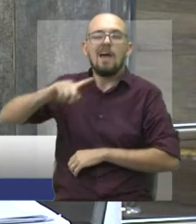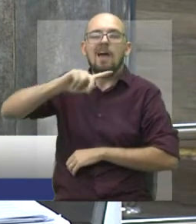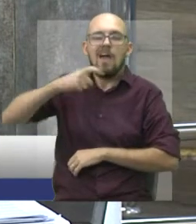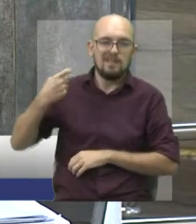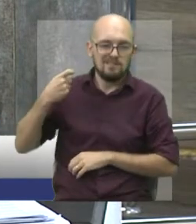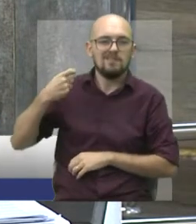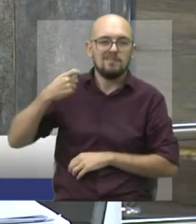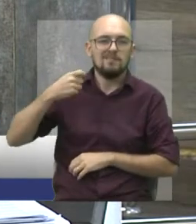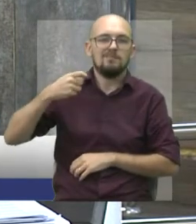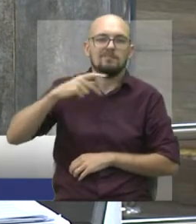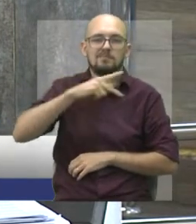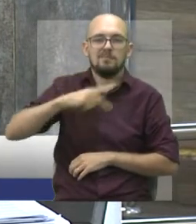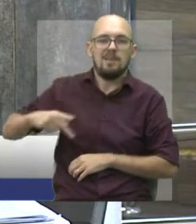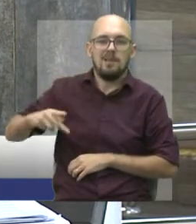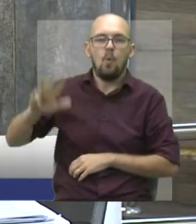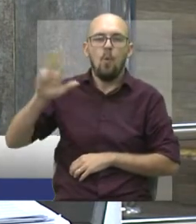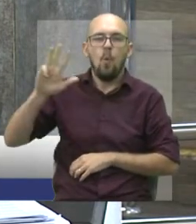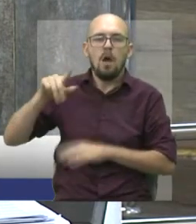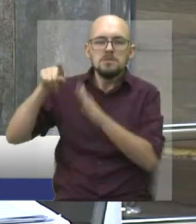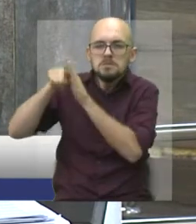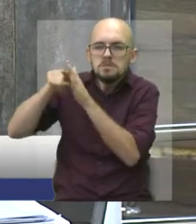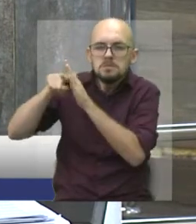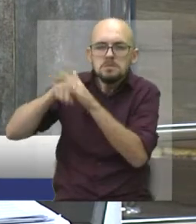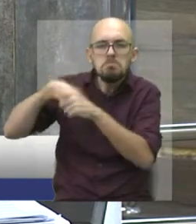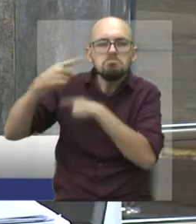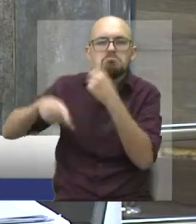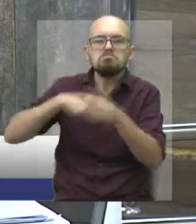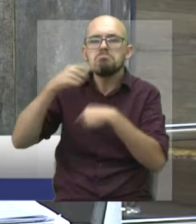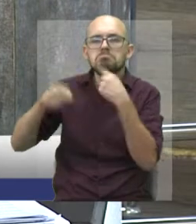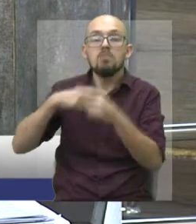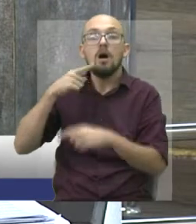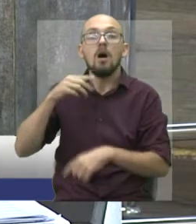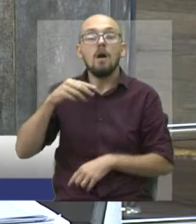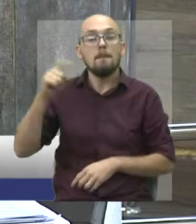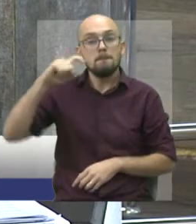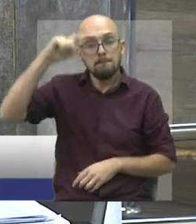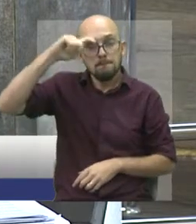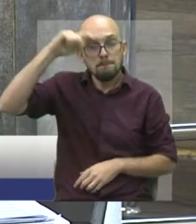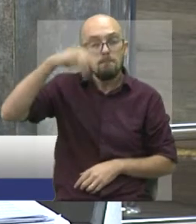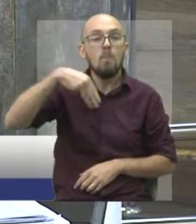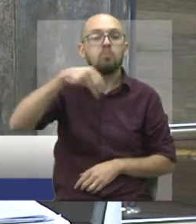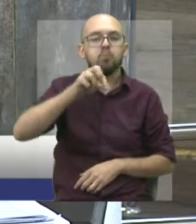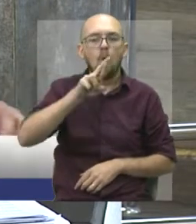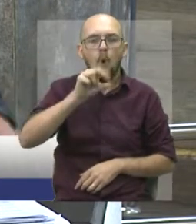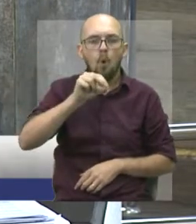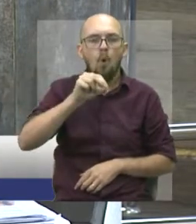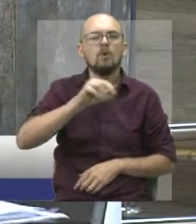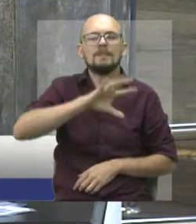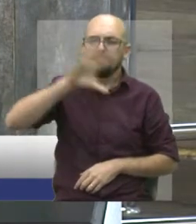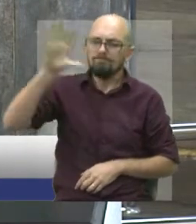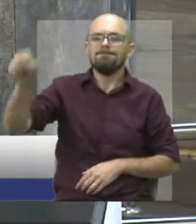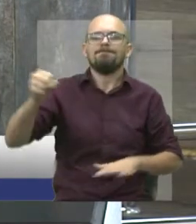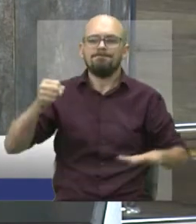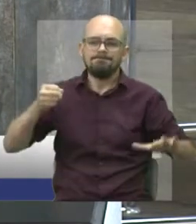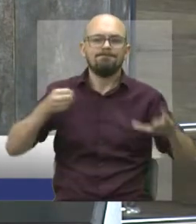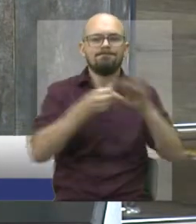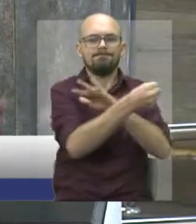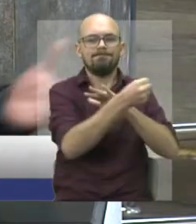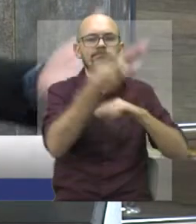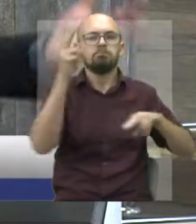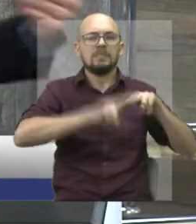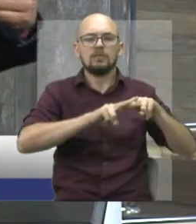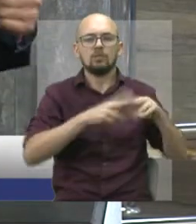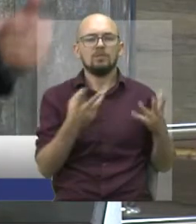ex-nosso, não se deu em nada. Precisou o Moro pegar a causa e pôr o caboclo na cadeia, no qual eles